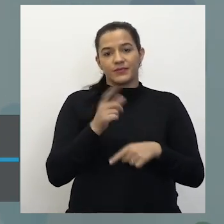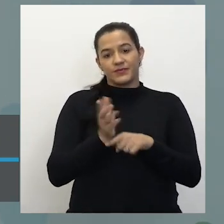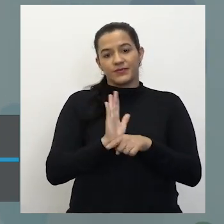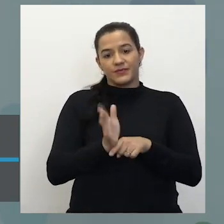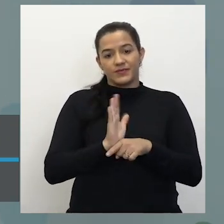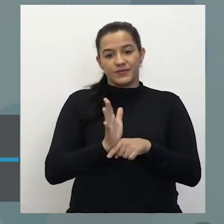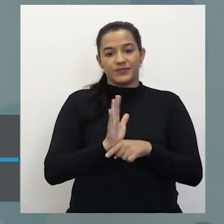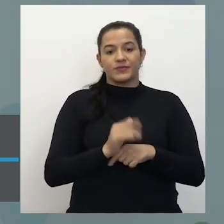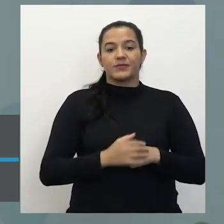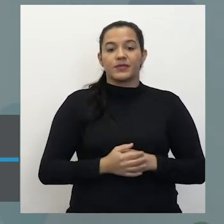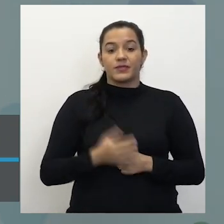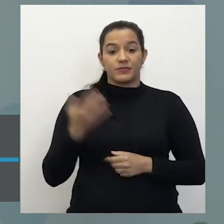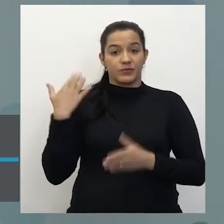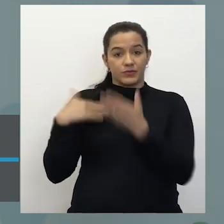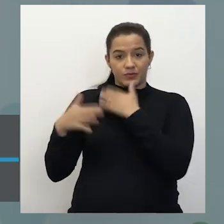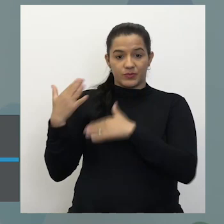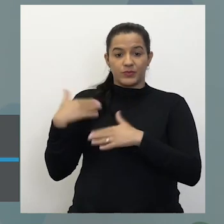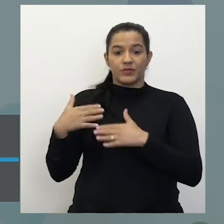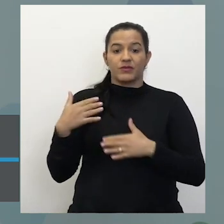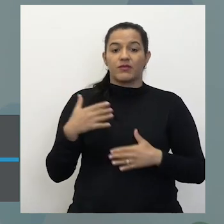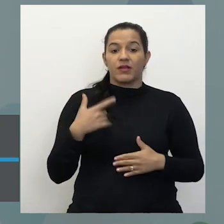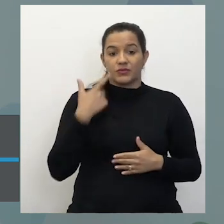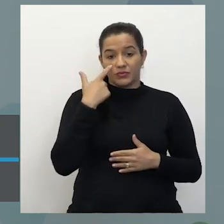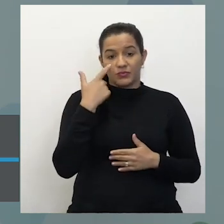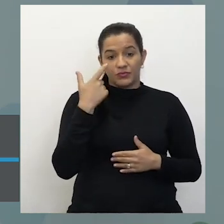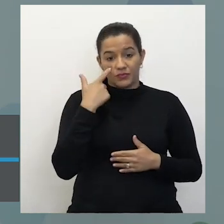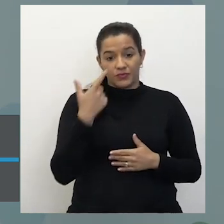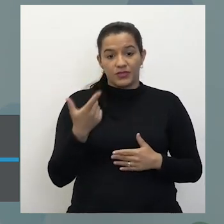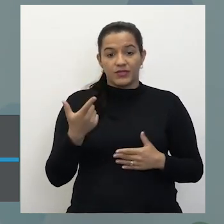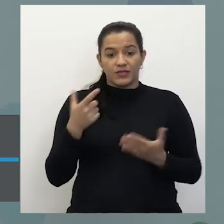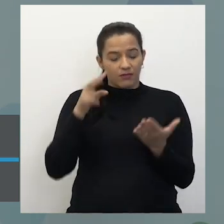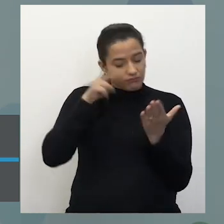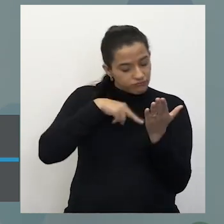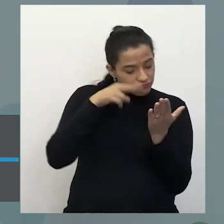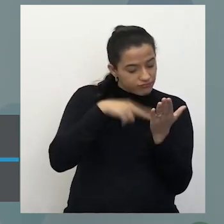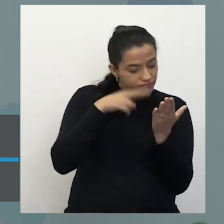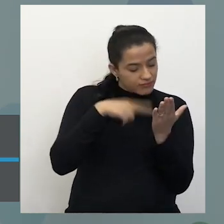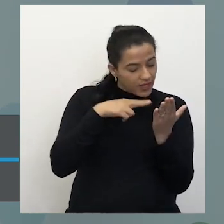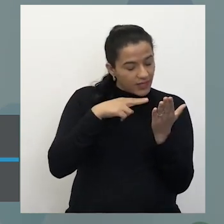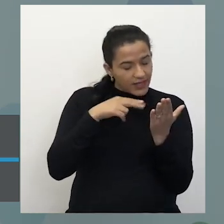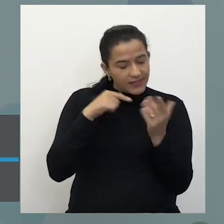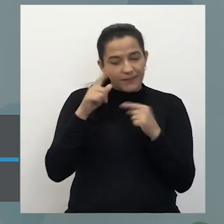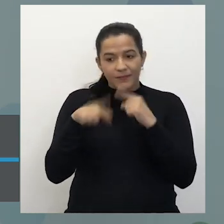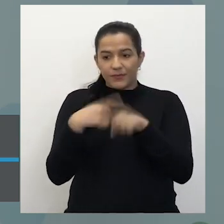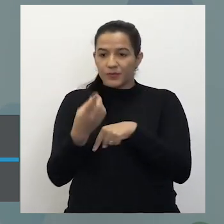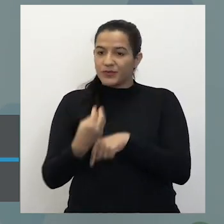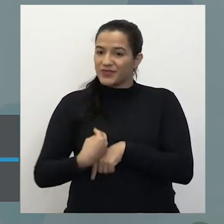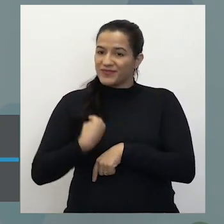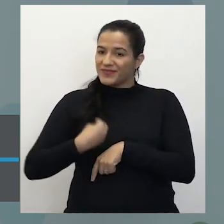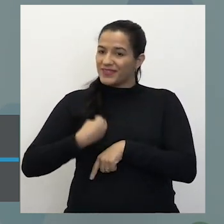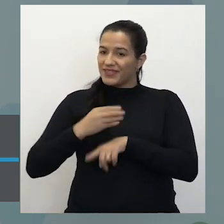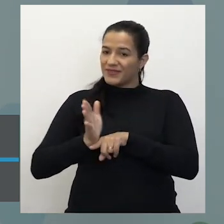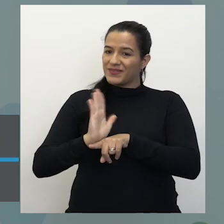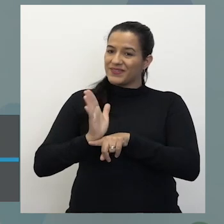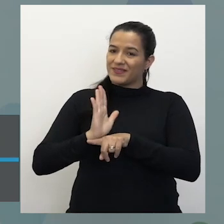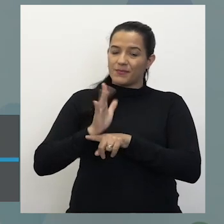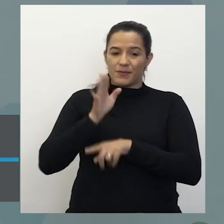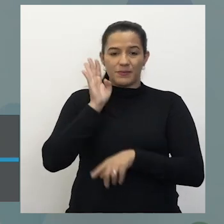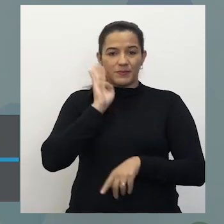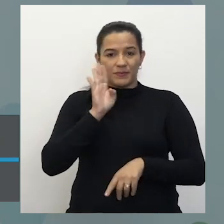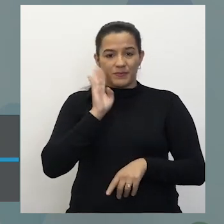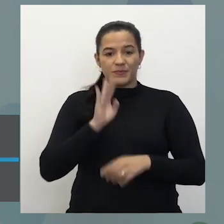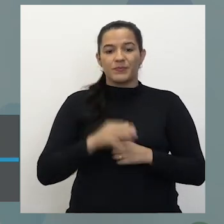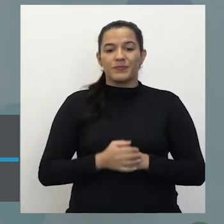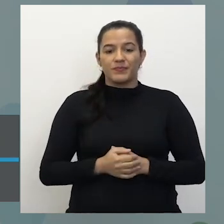uma revolução. Nós vermos os personagens que eram estáticos no quadrinho ganharem vidas nas telas de cinema. Mas